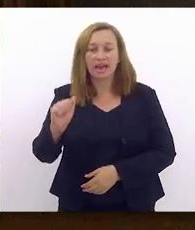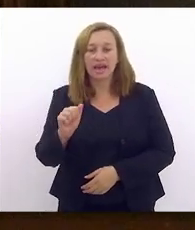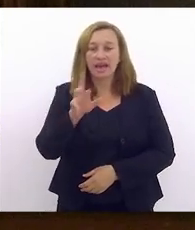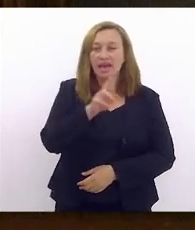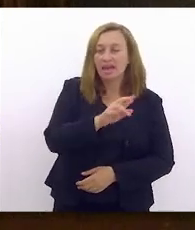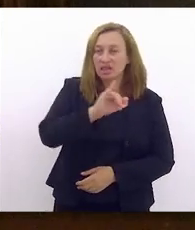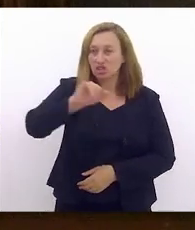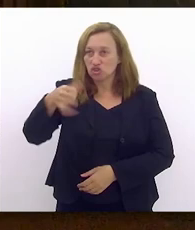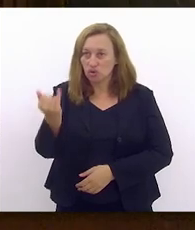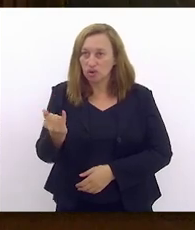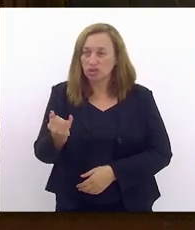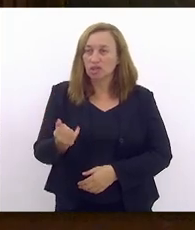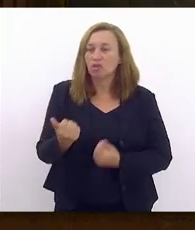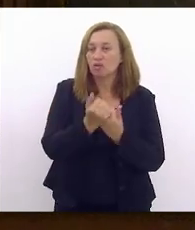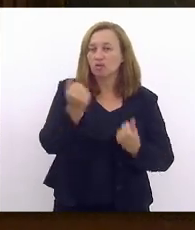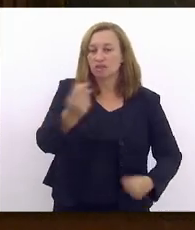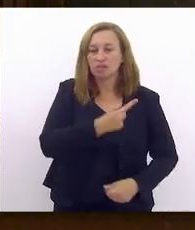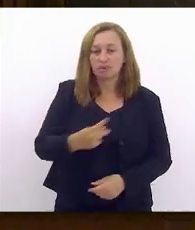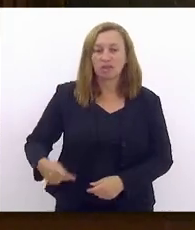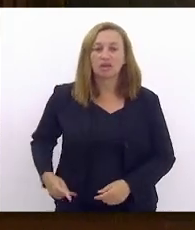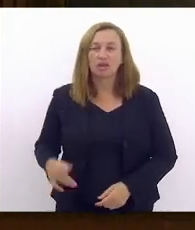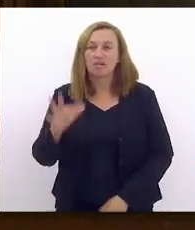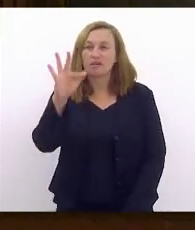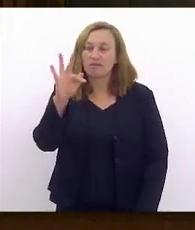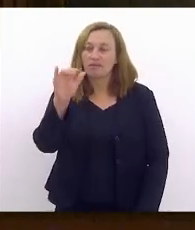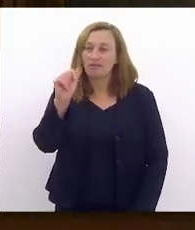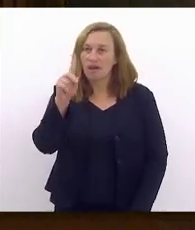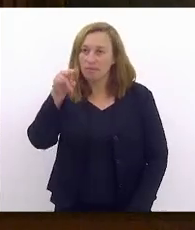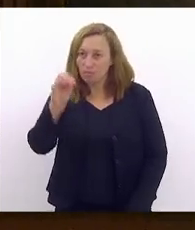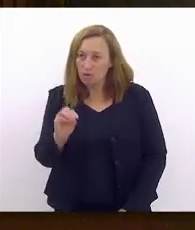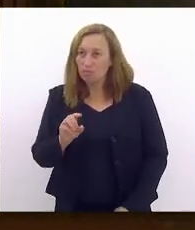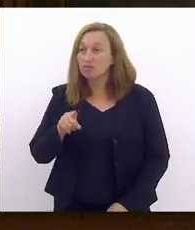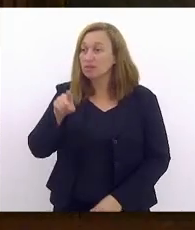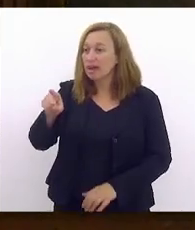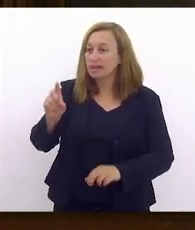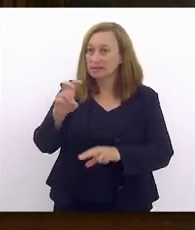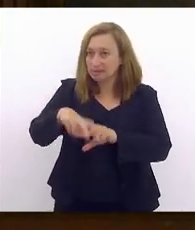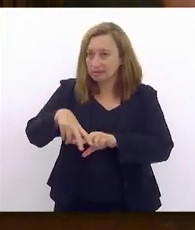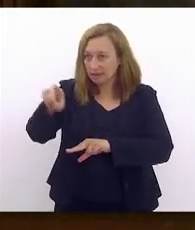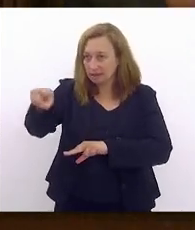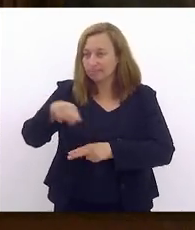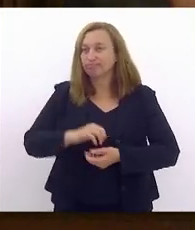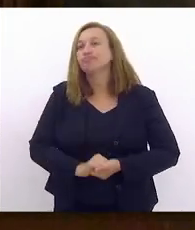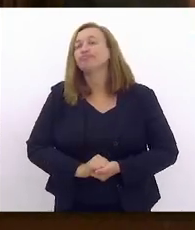meu vice-presidente, Fábio Montebello, está ali na sentado.